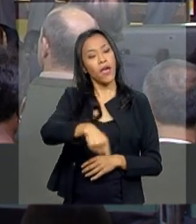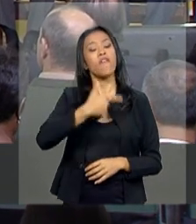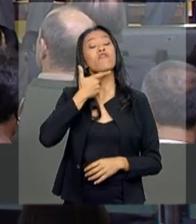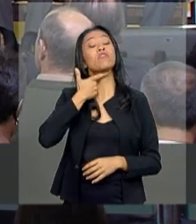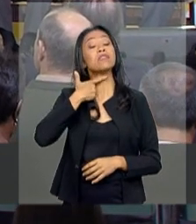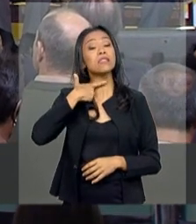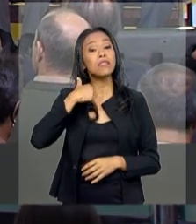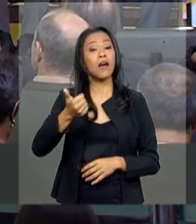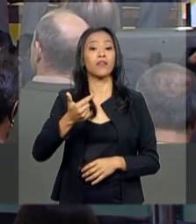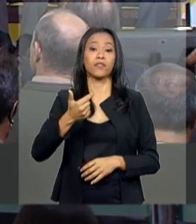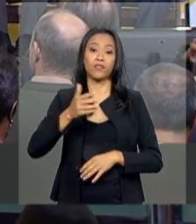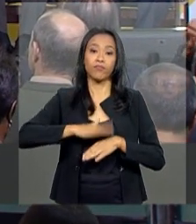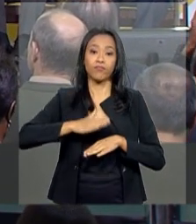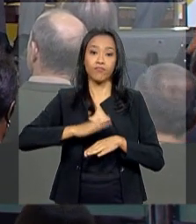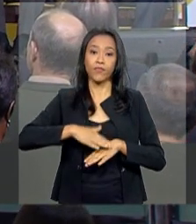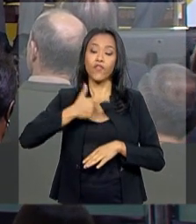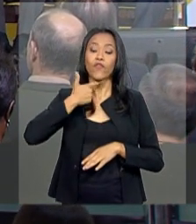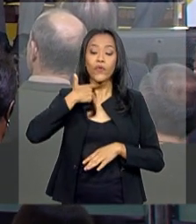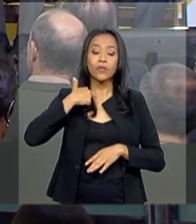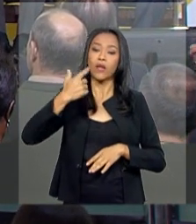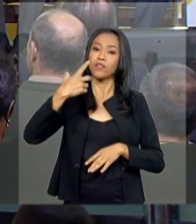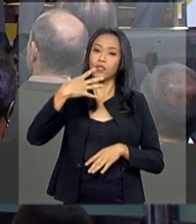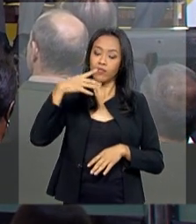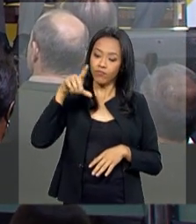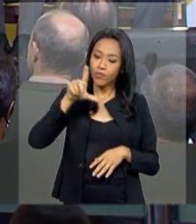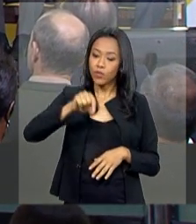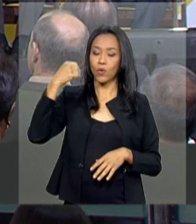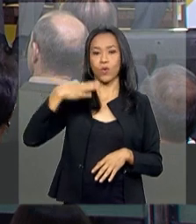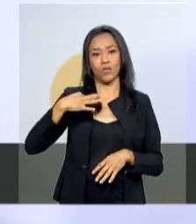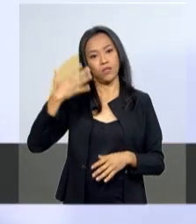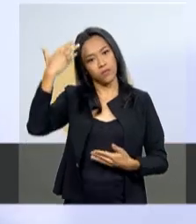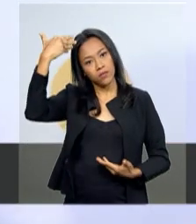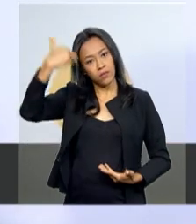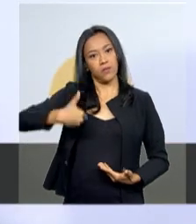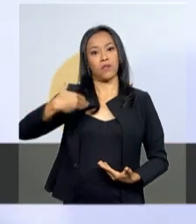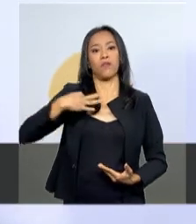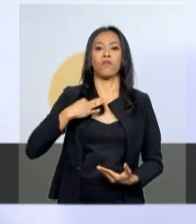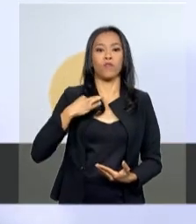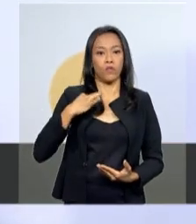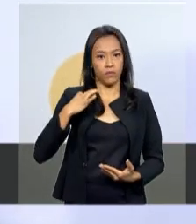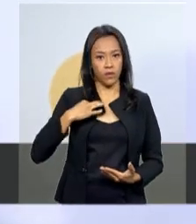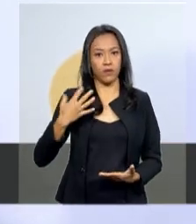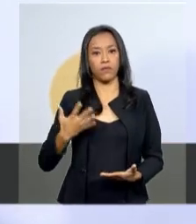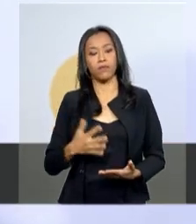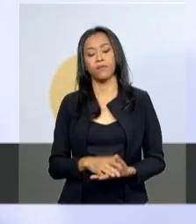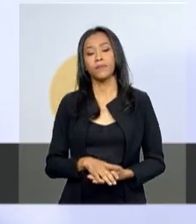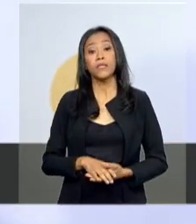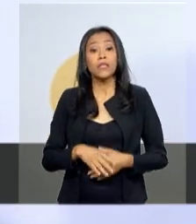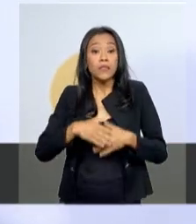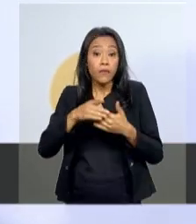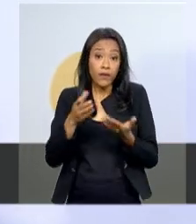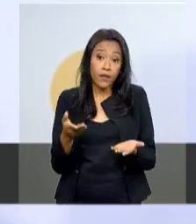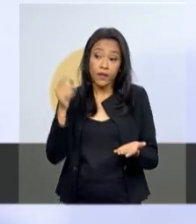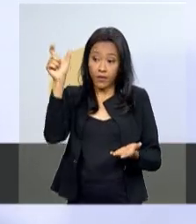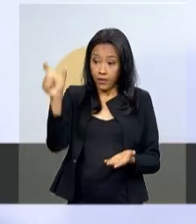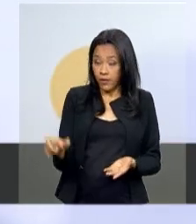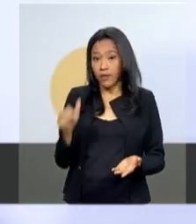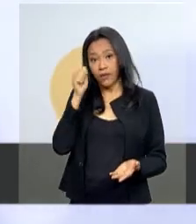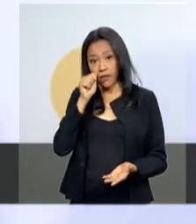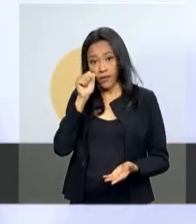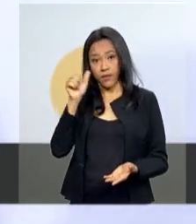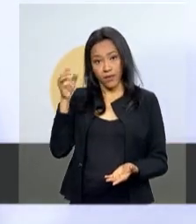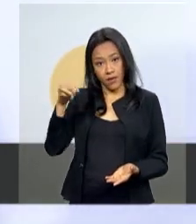vontades é portanto que é voluntário o faz por vontade própria e marcela tem